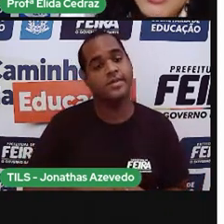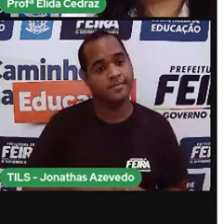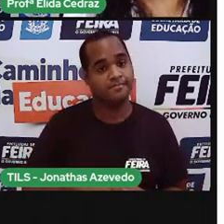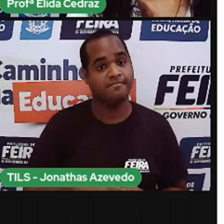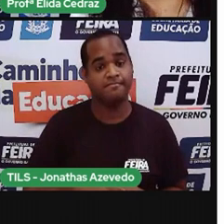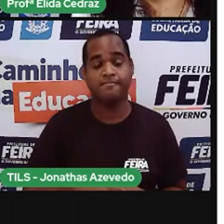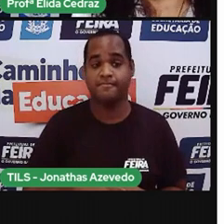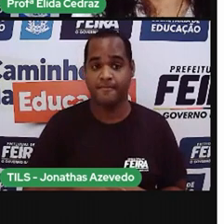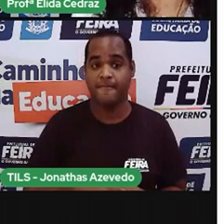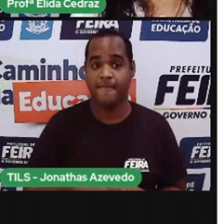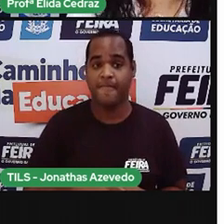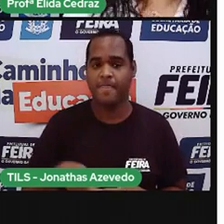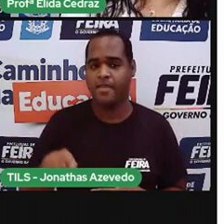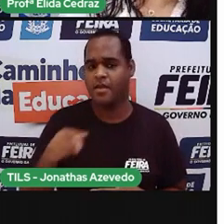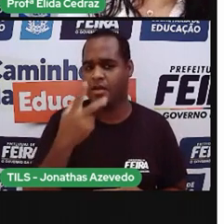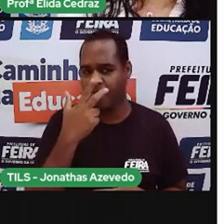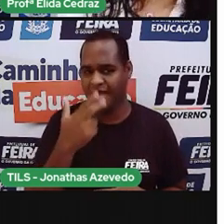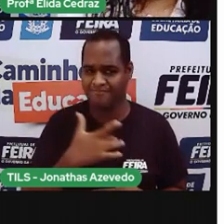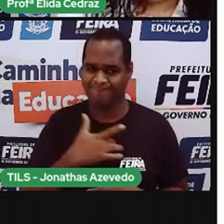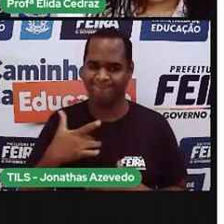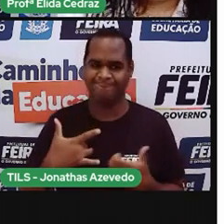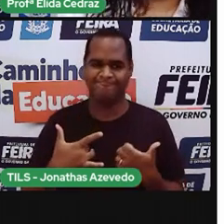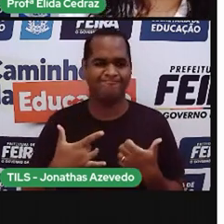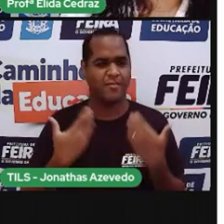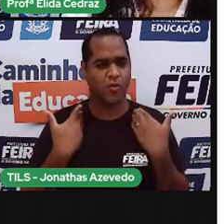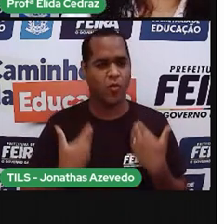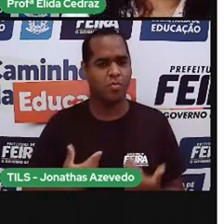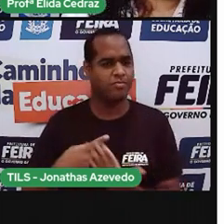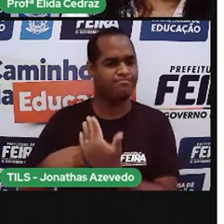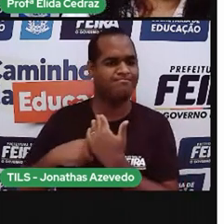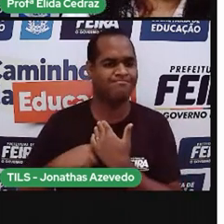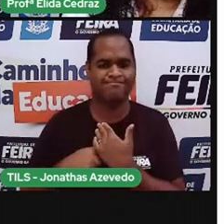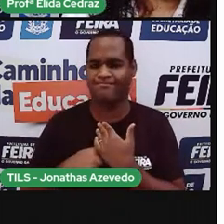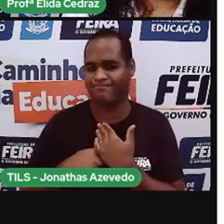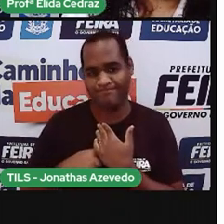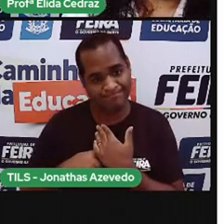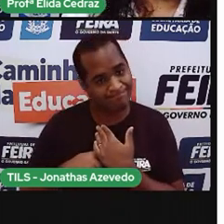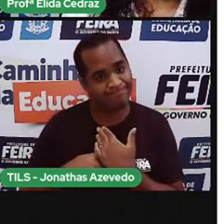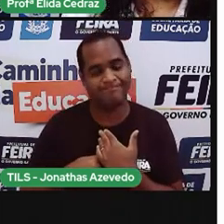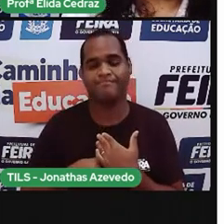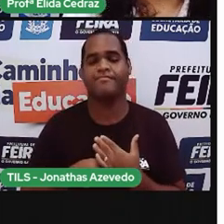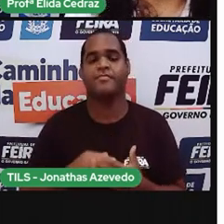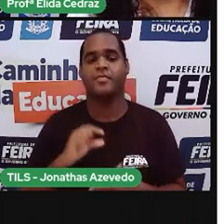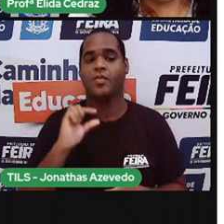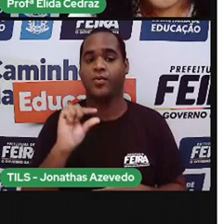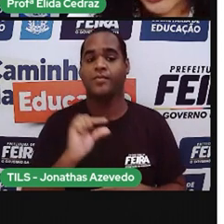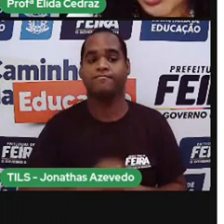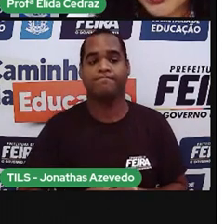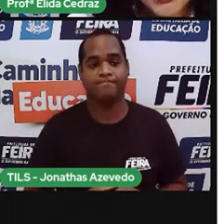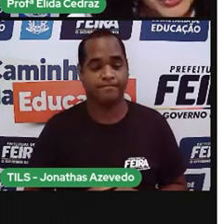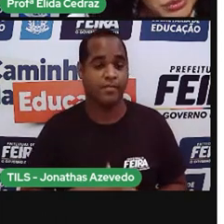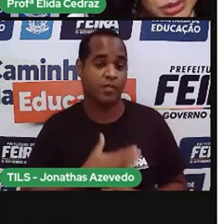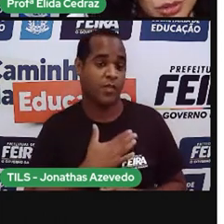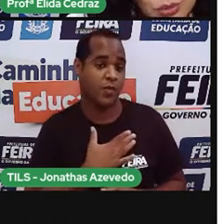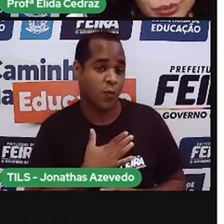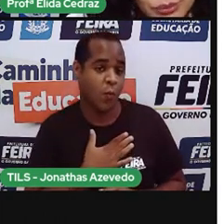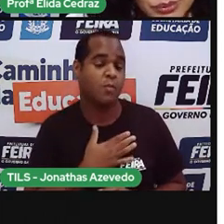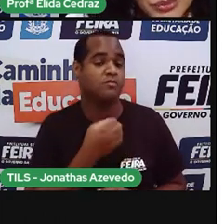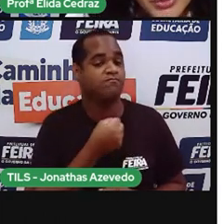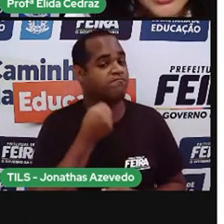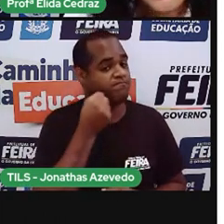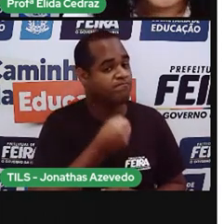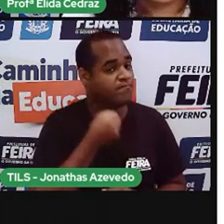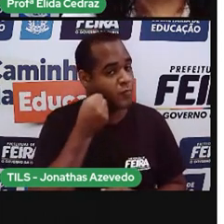menos saudável é para o nosso corpo, para a nossa saúde. Eu gosto muito de